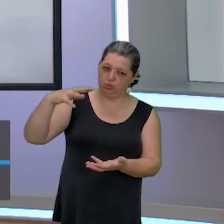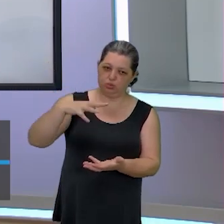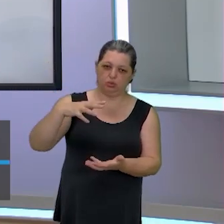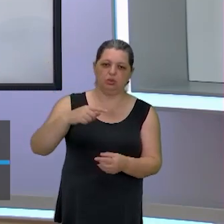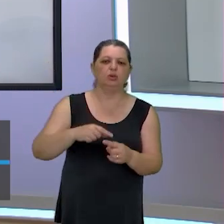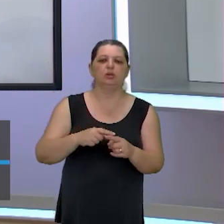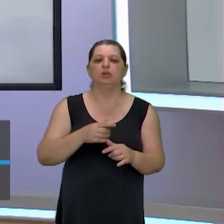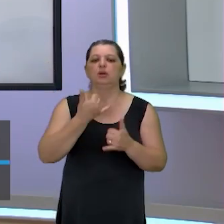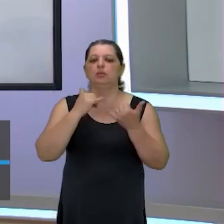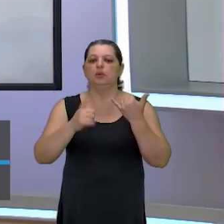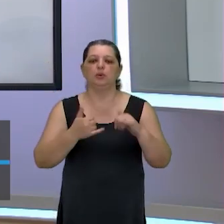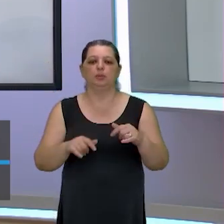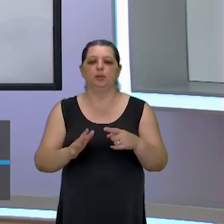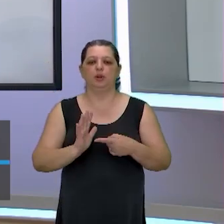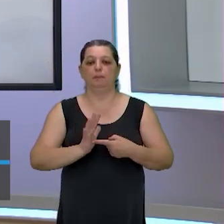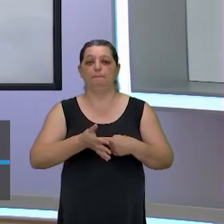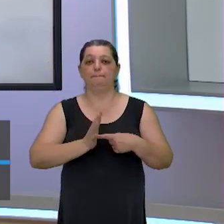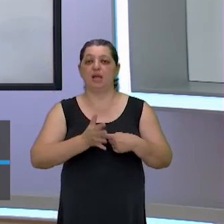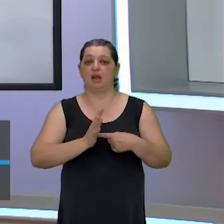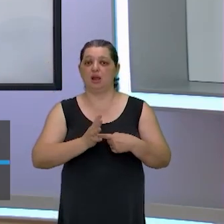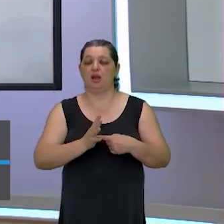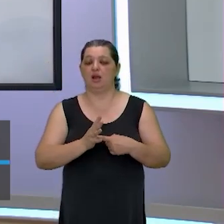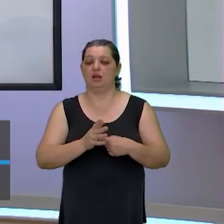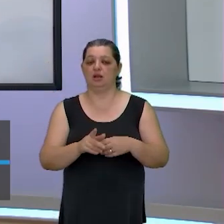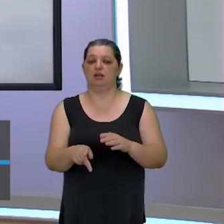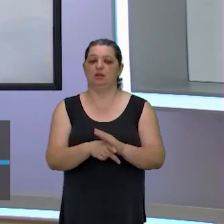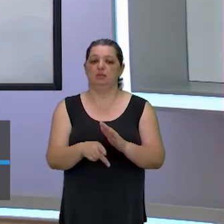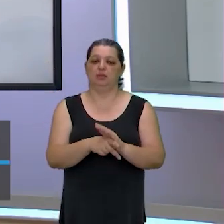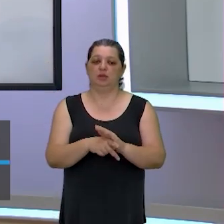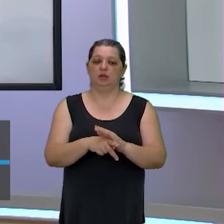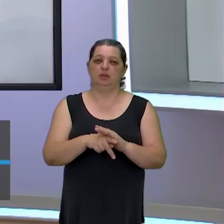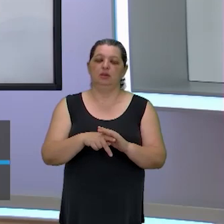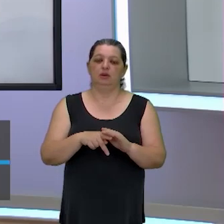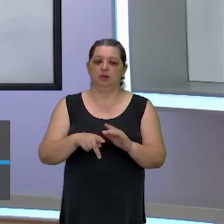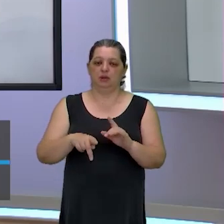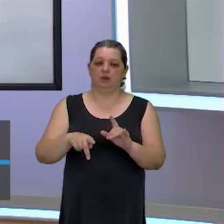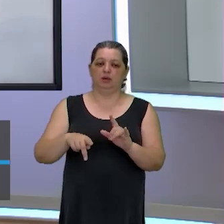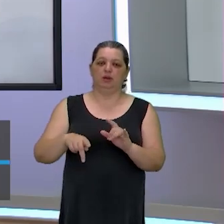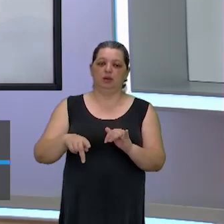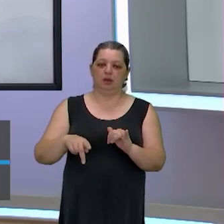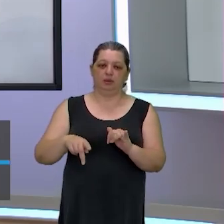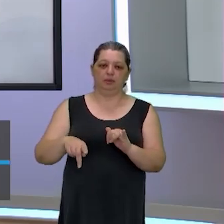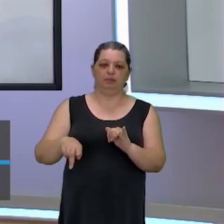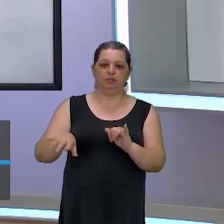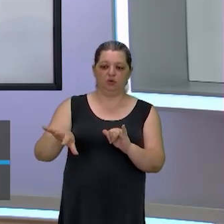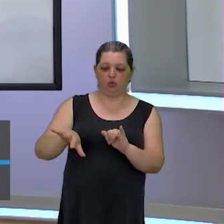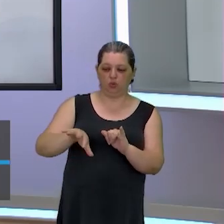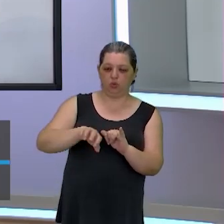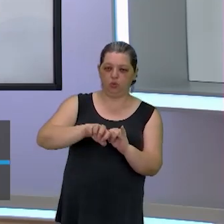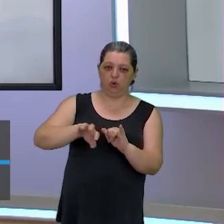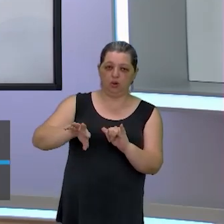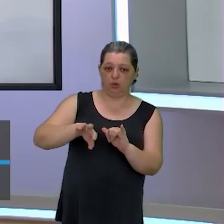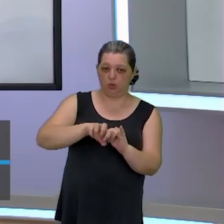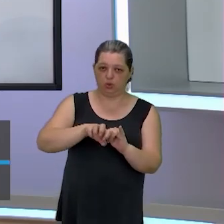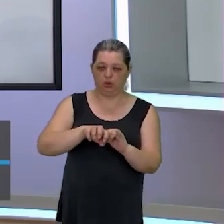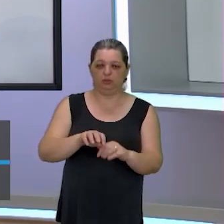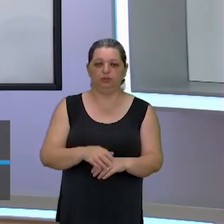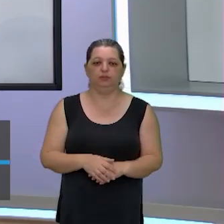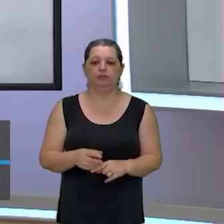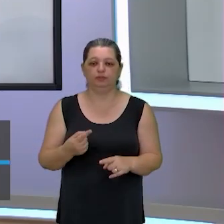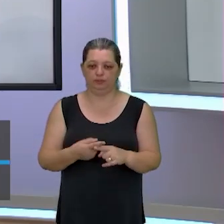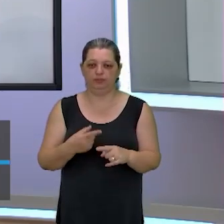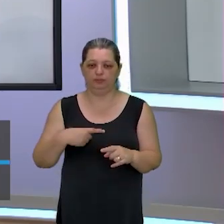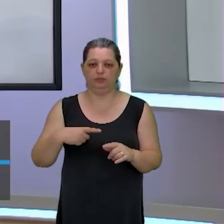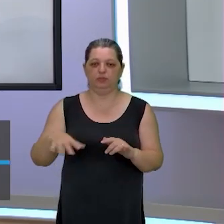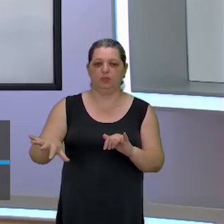onda mecânica de uma onda eletromagnética ondas mecânicas depende o meio material o azul né